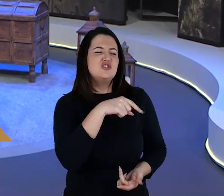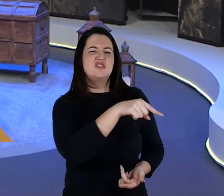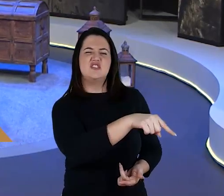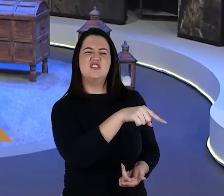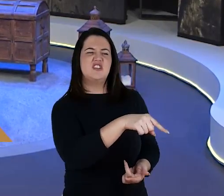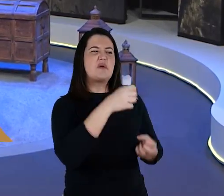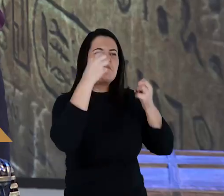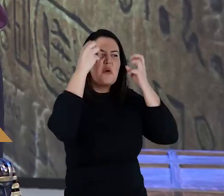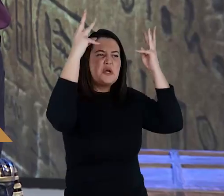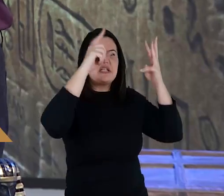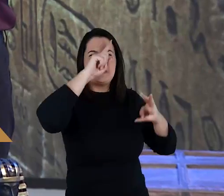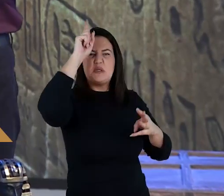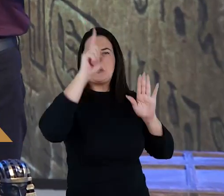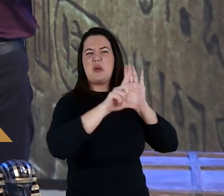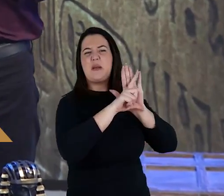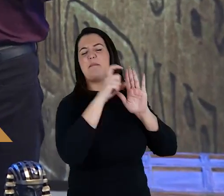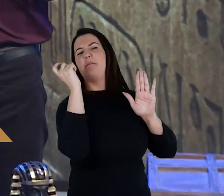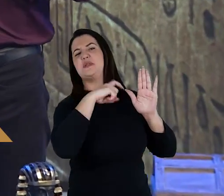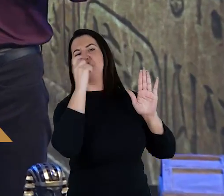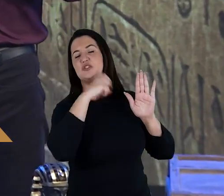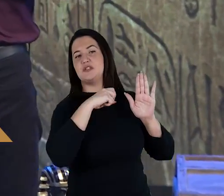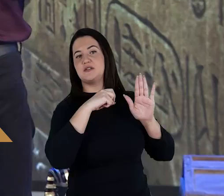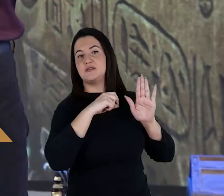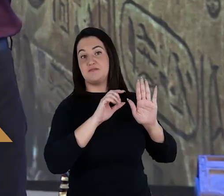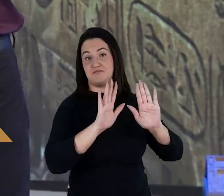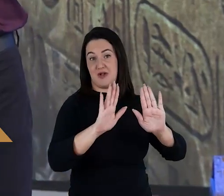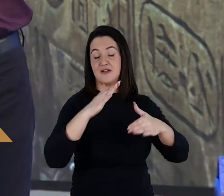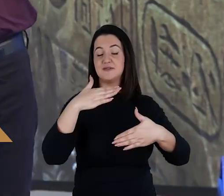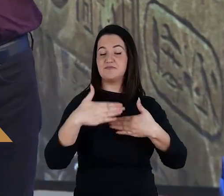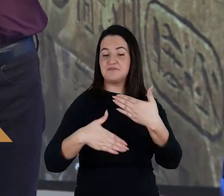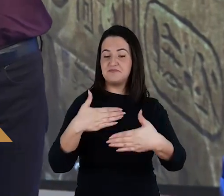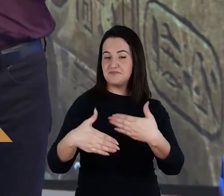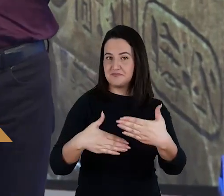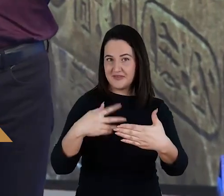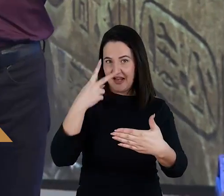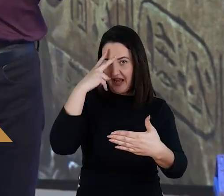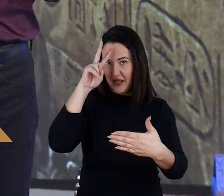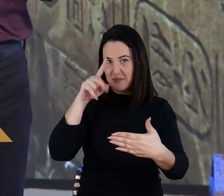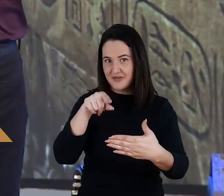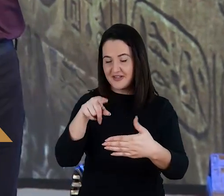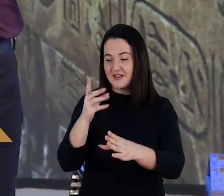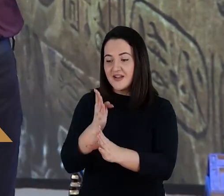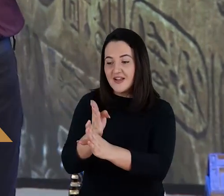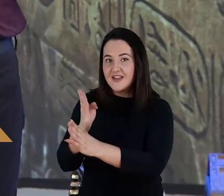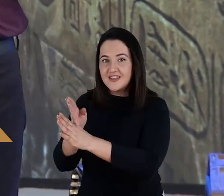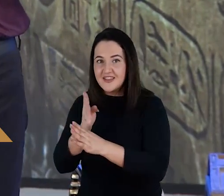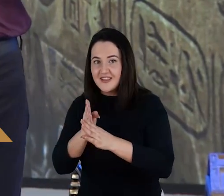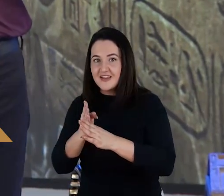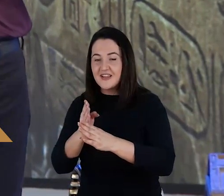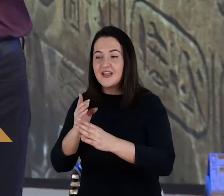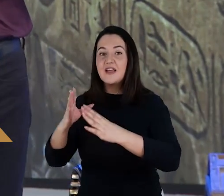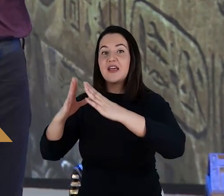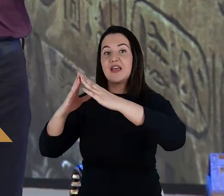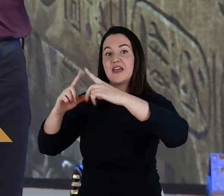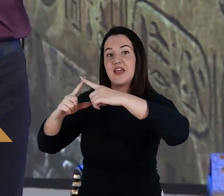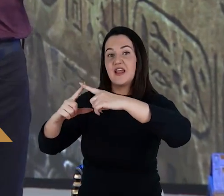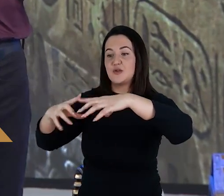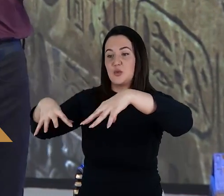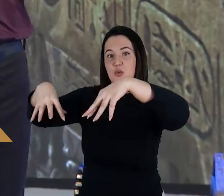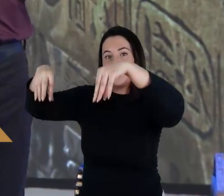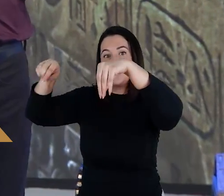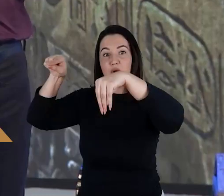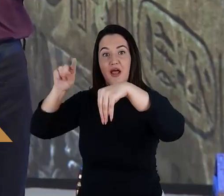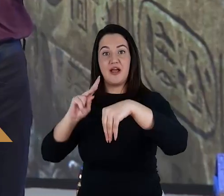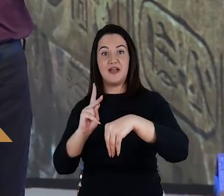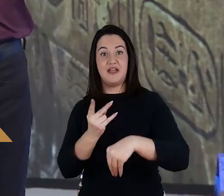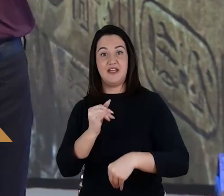tempo. Contudo, as escavações feitas junto a 5 templos hititas mostraram que os críticos estavam mais